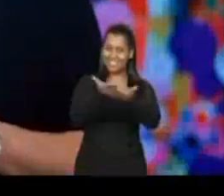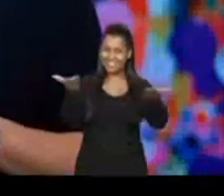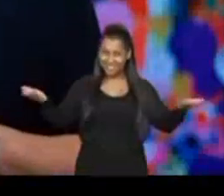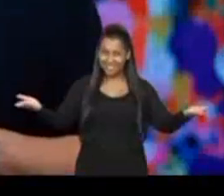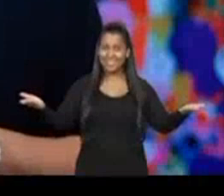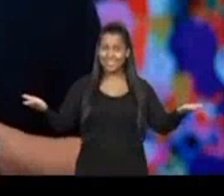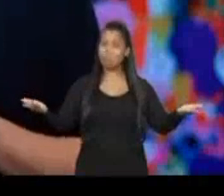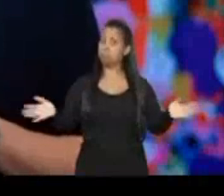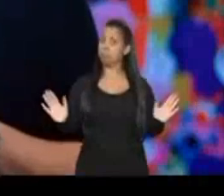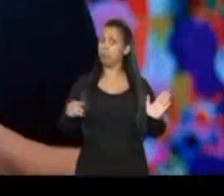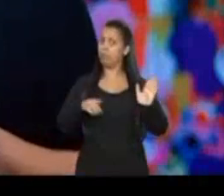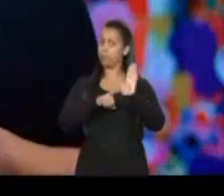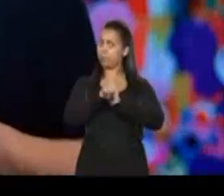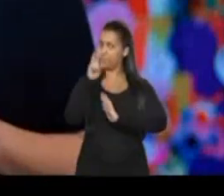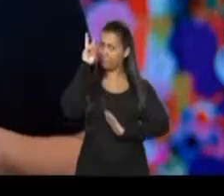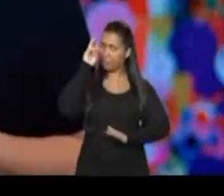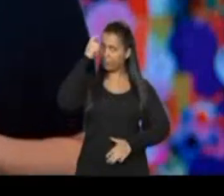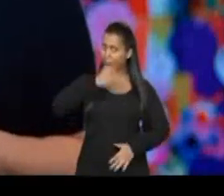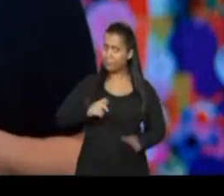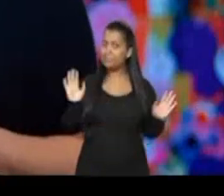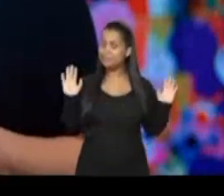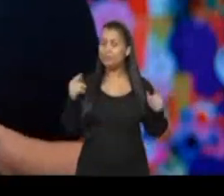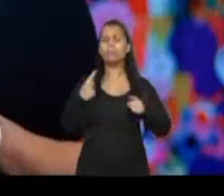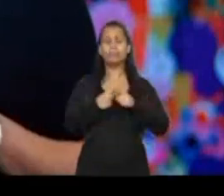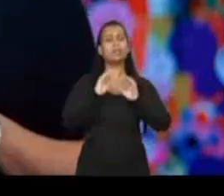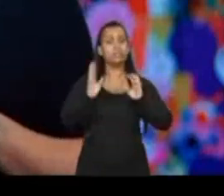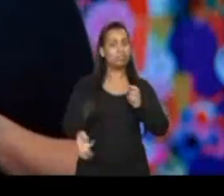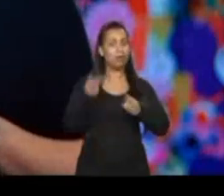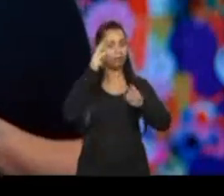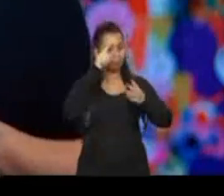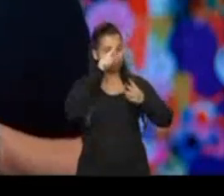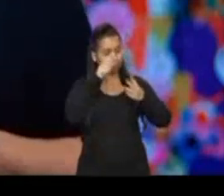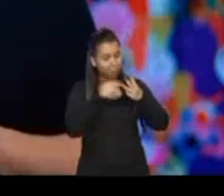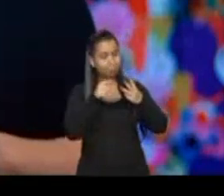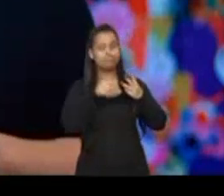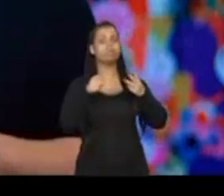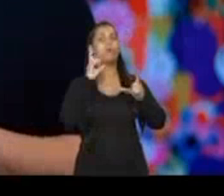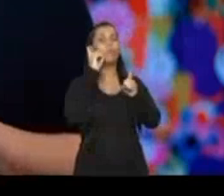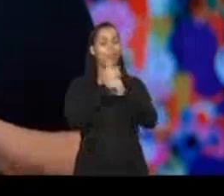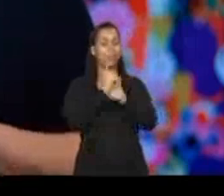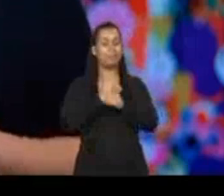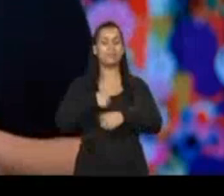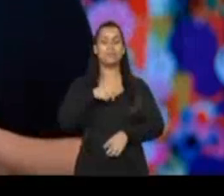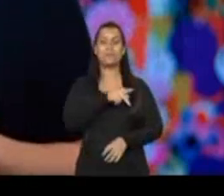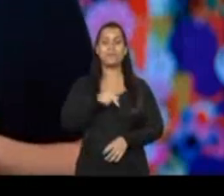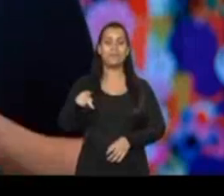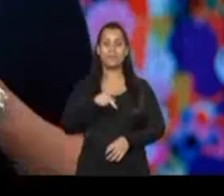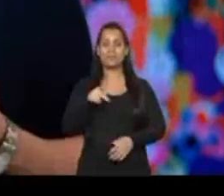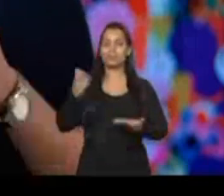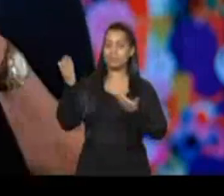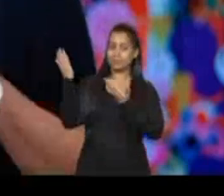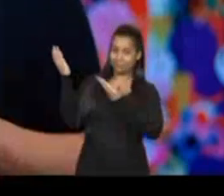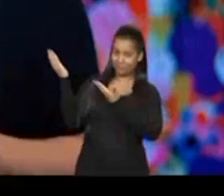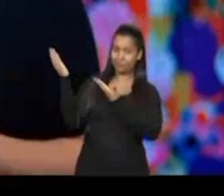Olá, pessoal. Eu nem vou perguntar se vocês lembram de mim, porque já é o nosso terceiro encontro. Eu sou a professora Kelly,